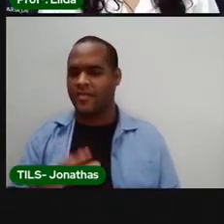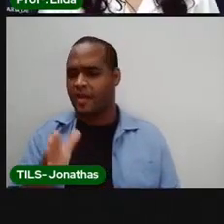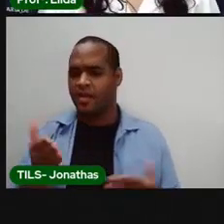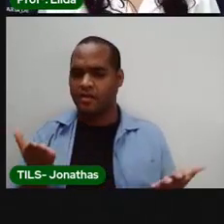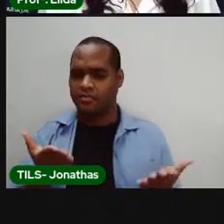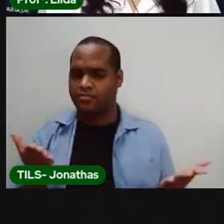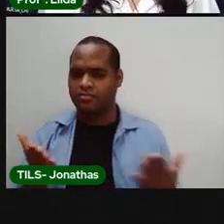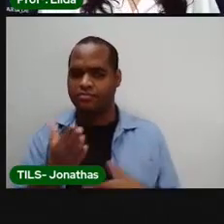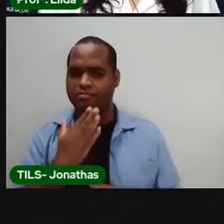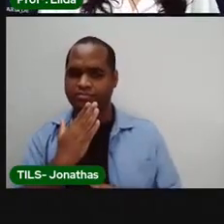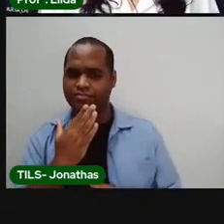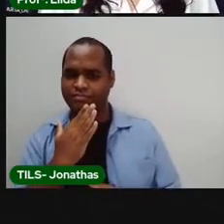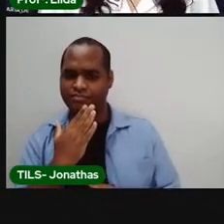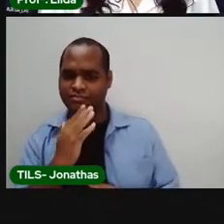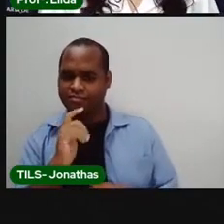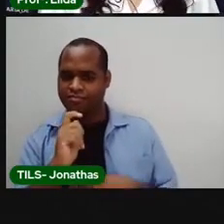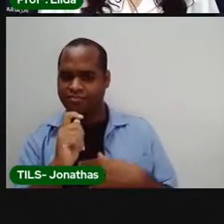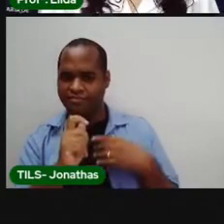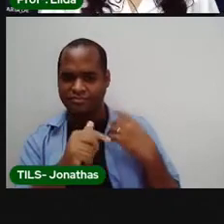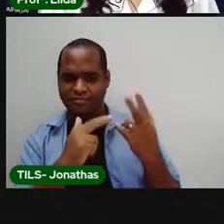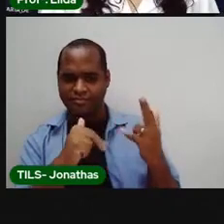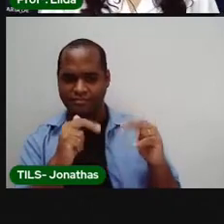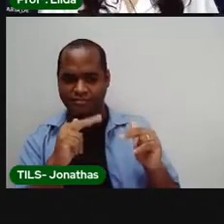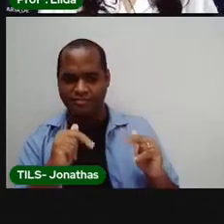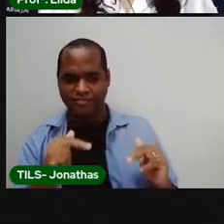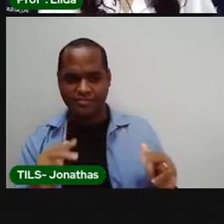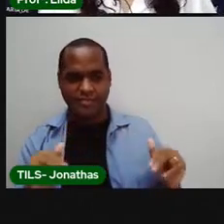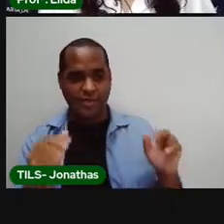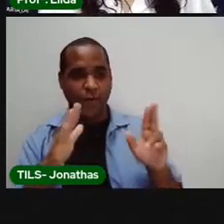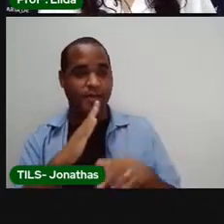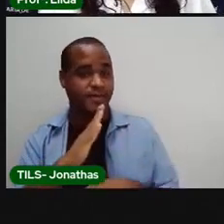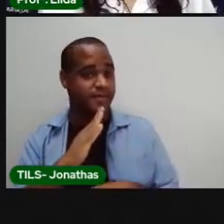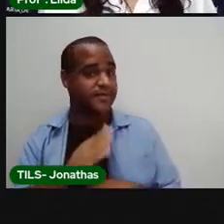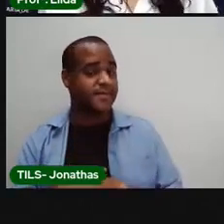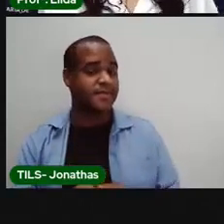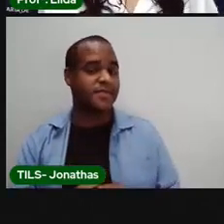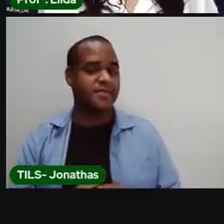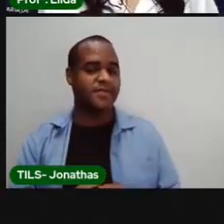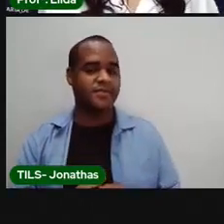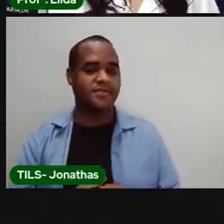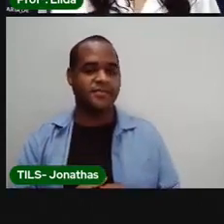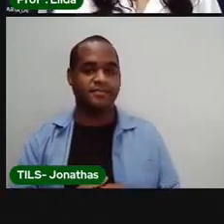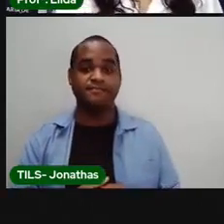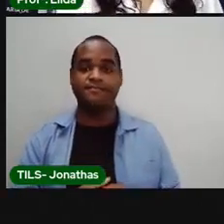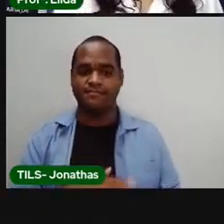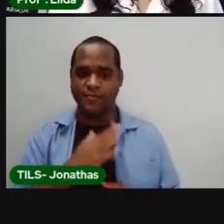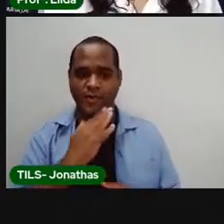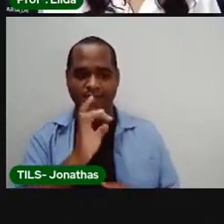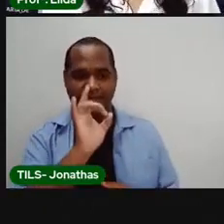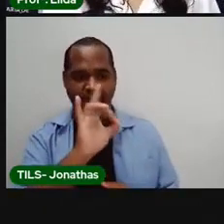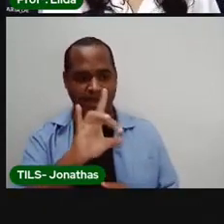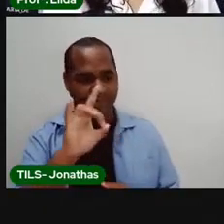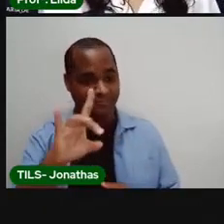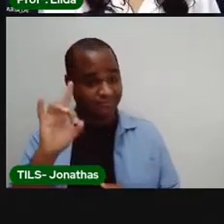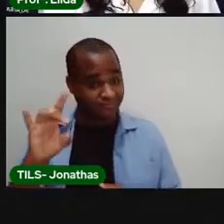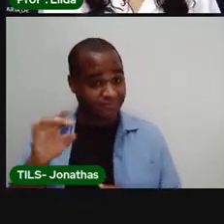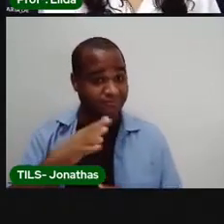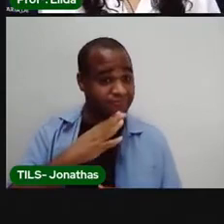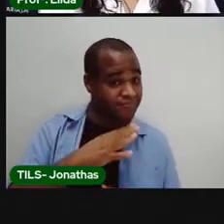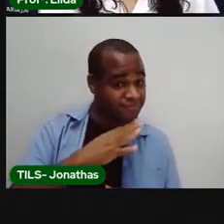Agora, você conhece esses desenhos? Você conhece cada sinalzinho